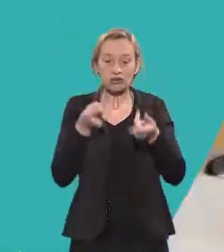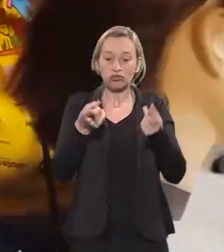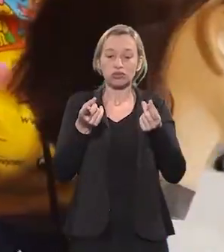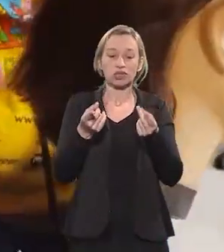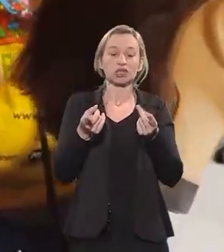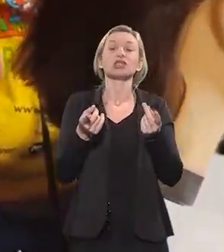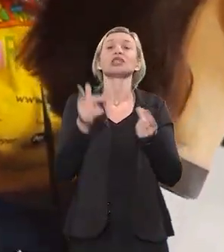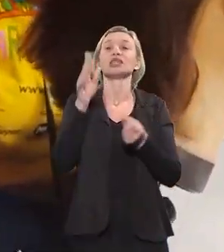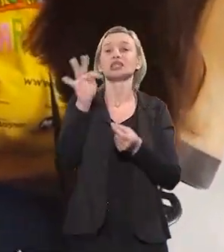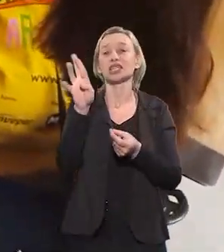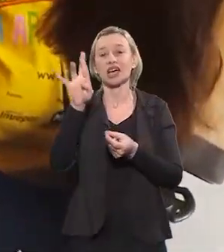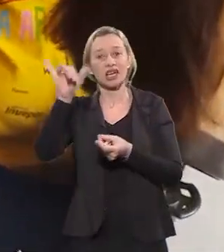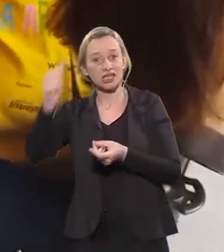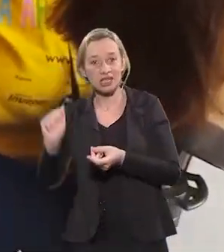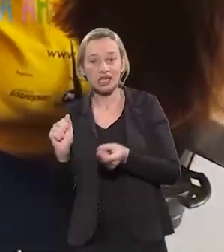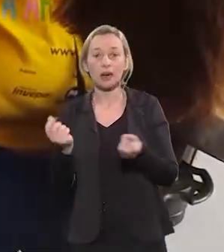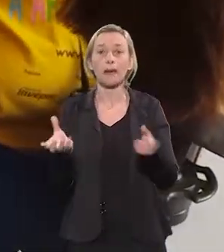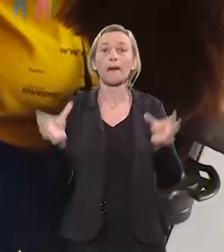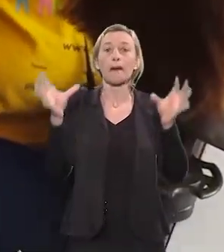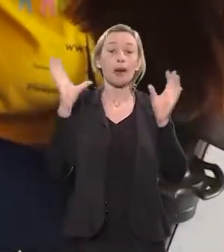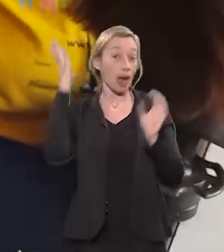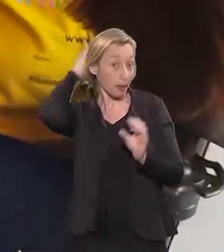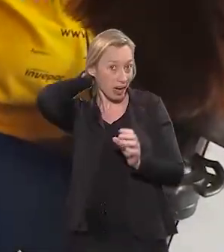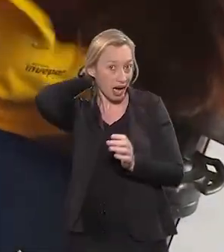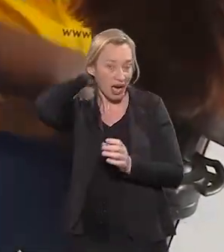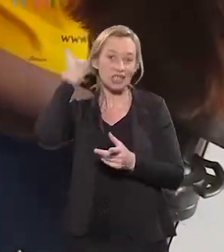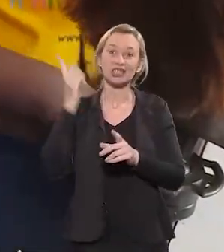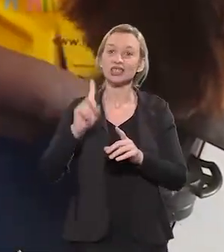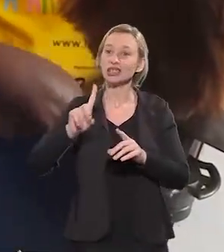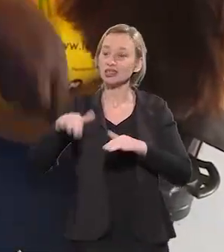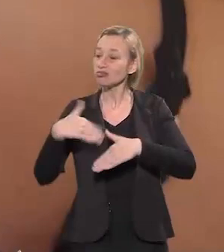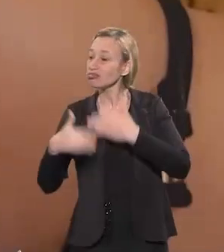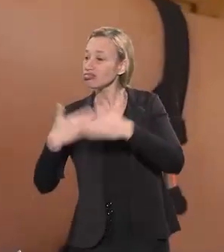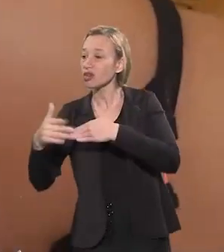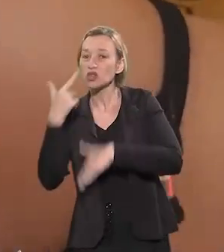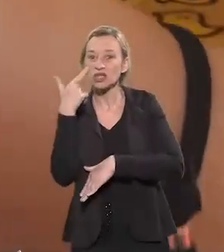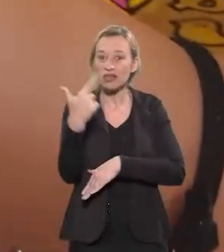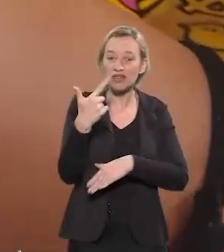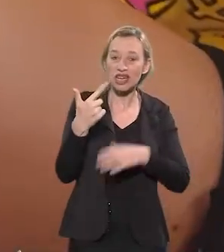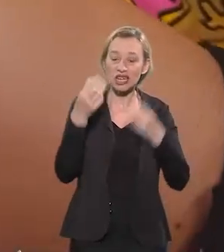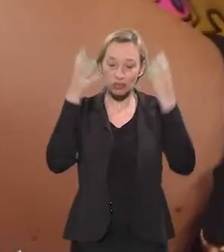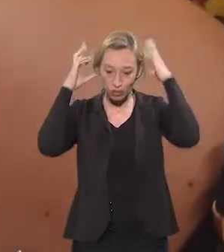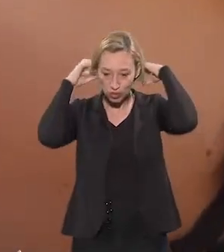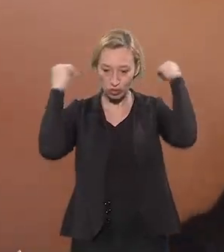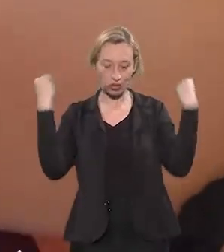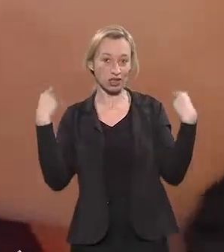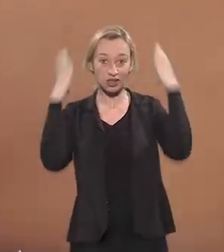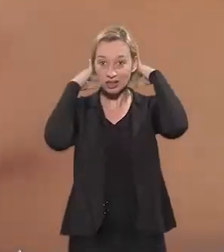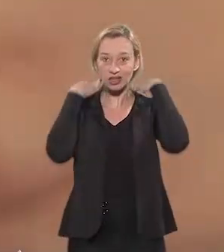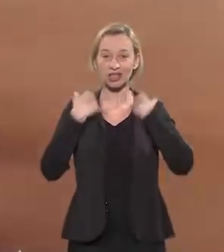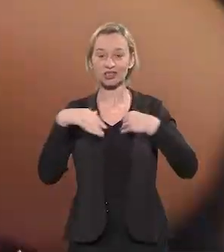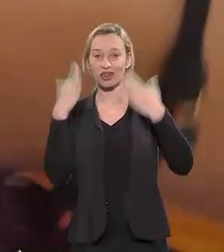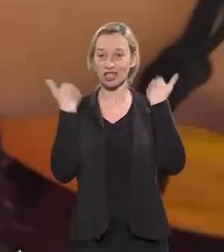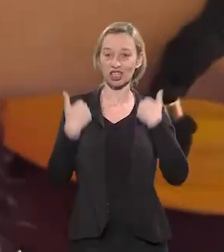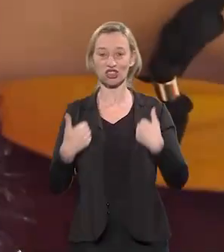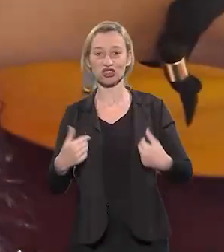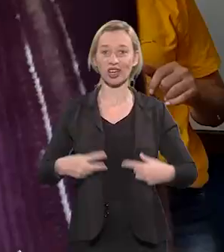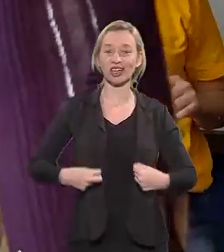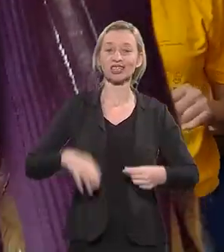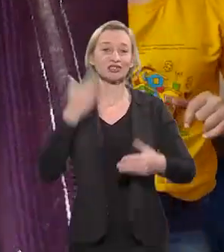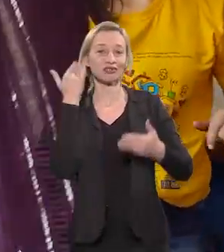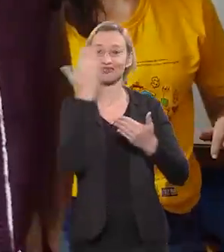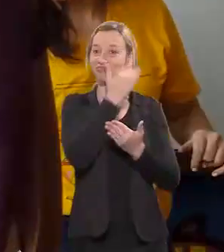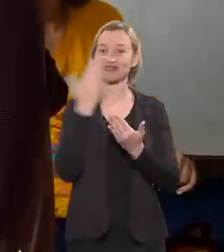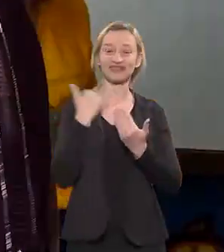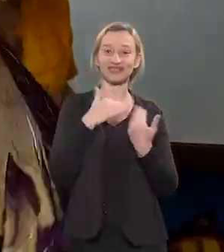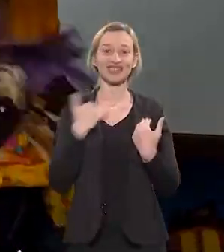preso, sem valorizar suas próprias raízes, e no decorrer, ó, chega a ficar arrepiado, quando, no decorrer você vai ver que elas vão soltando o cabelo, elas vão assumindo o cabelo que tem,